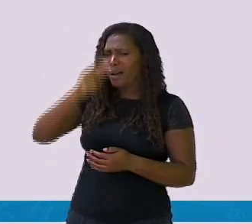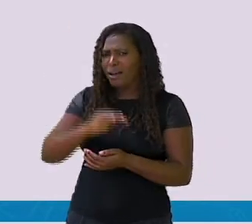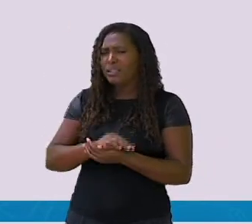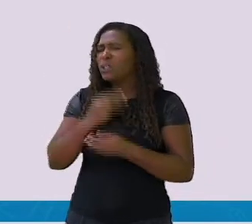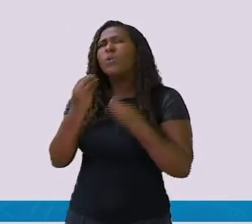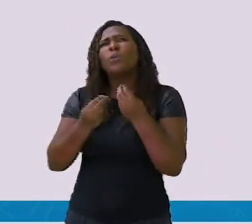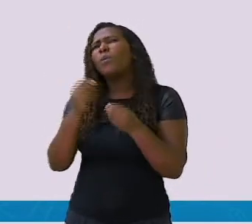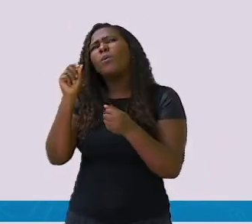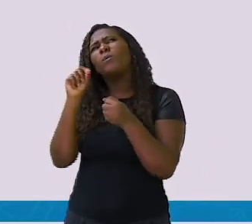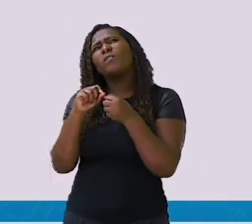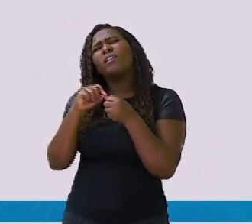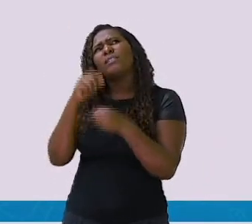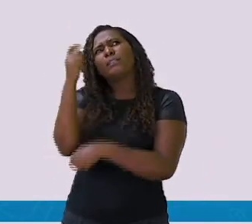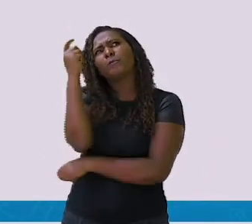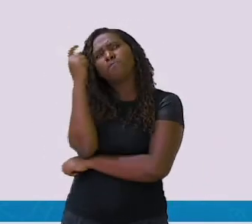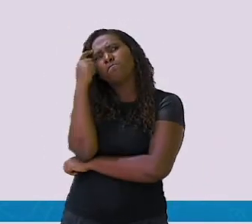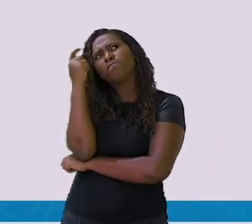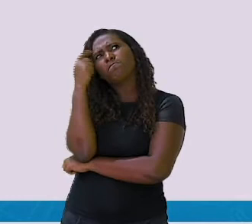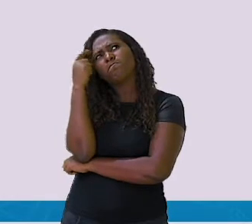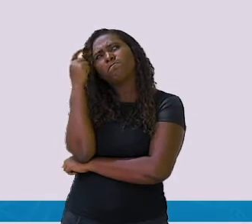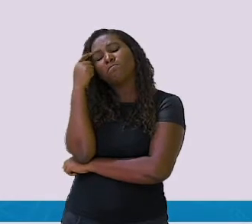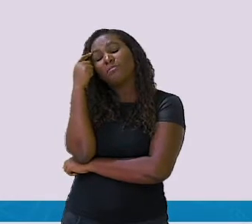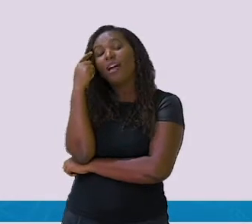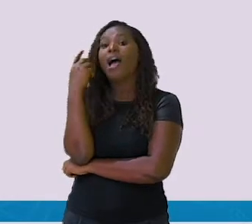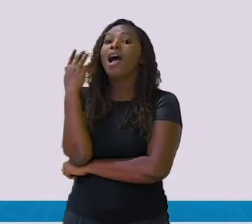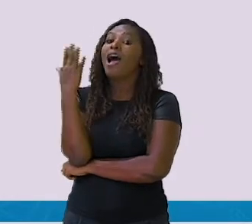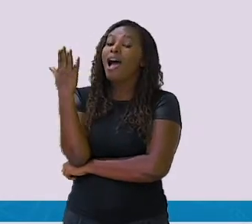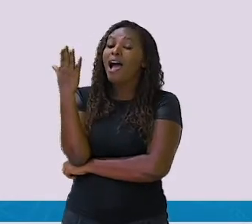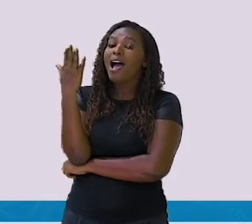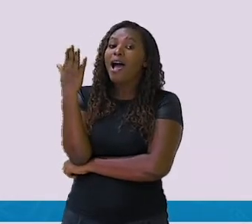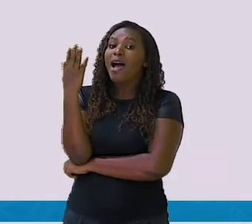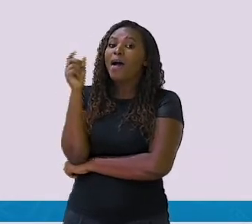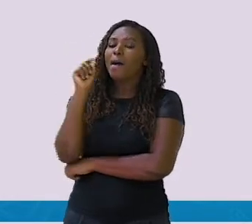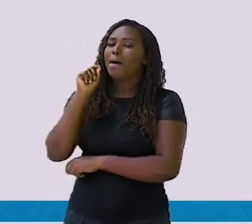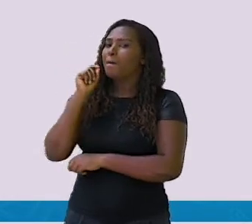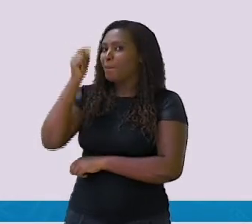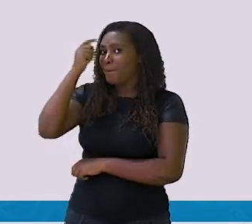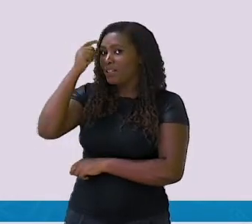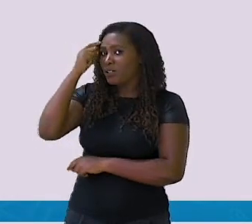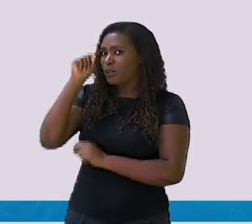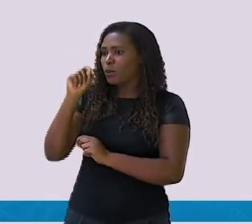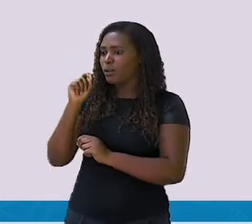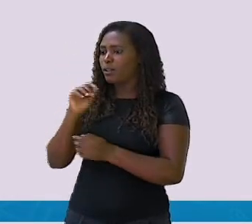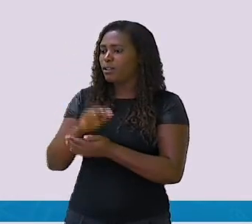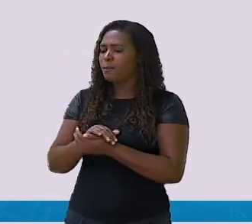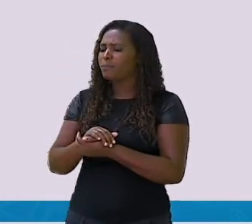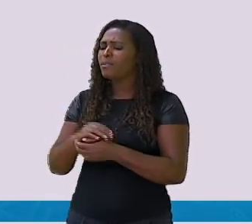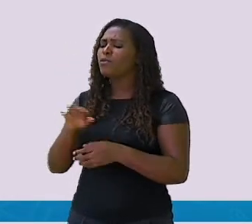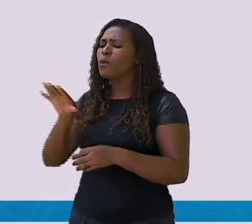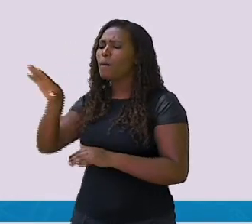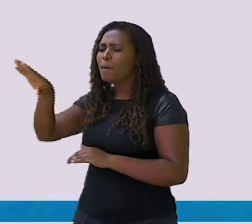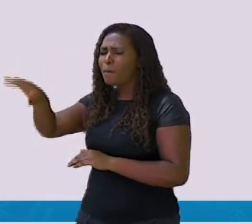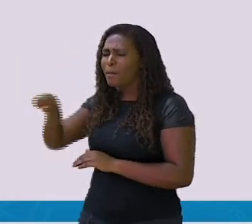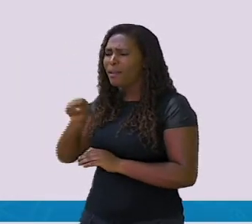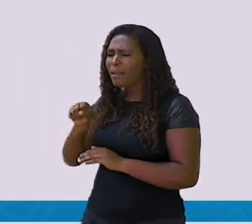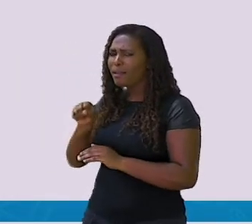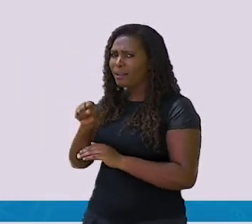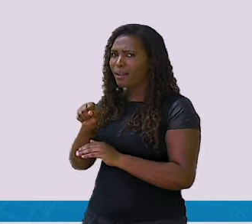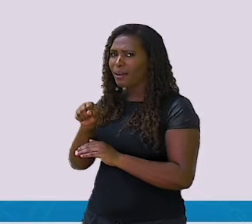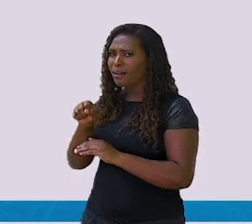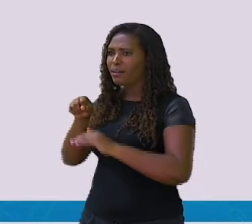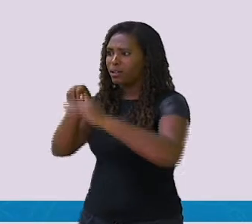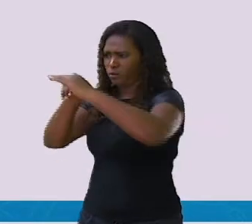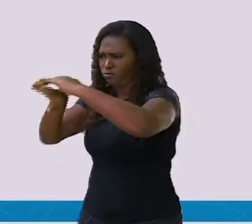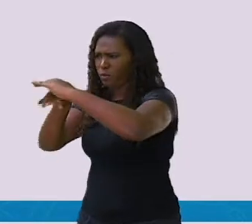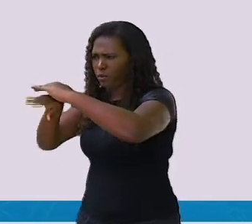de que por que não a gente pegar essa coleção que uma pessoa tem aqui muito bem formada e colocar em um